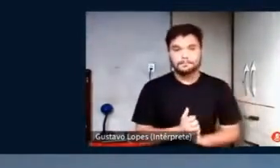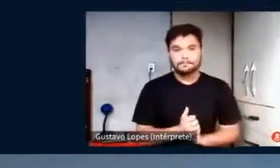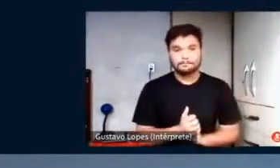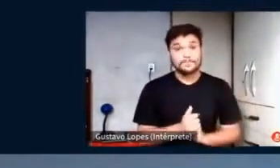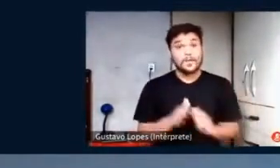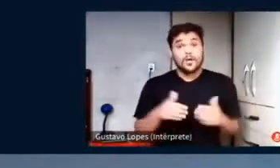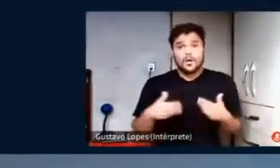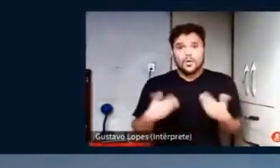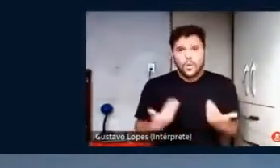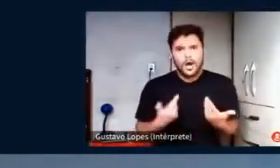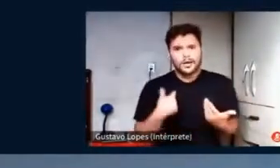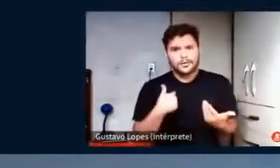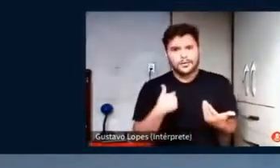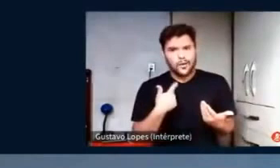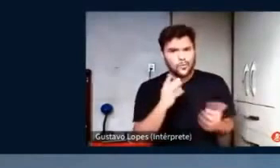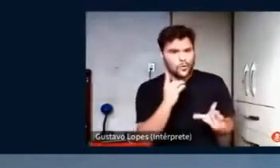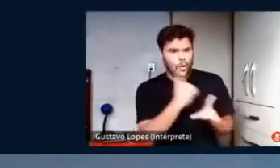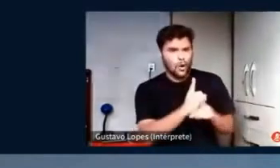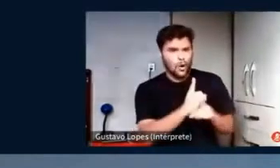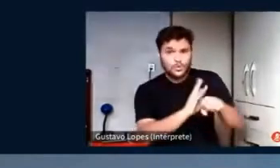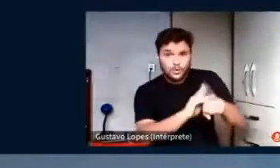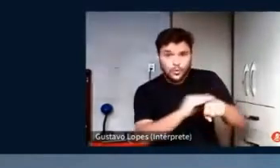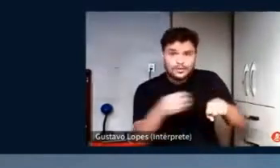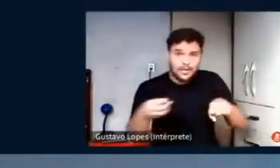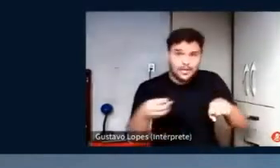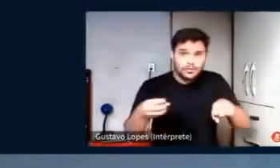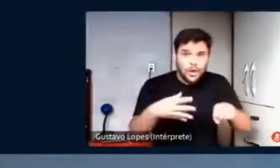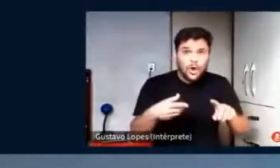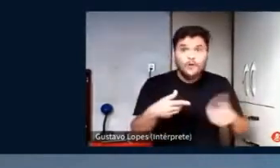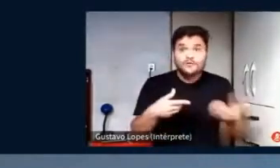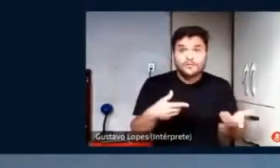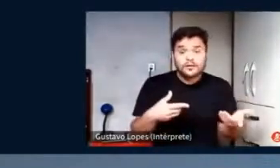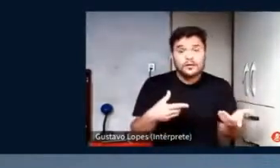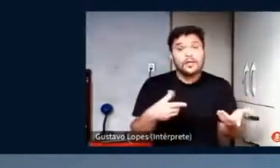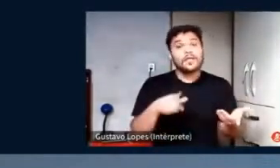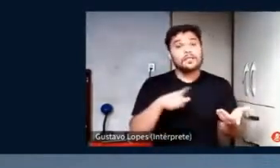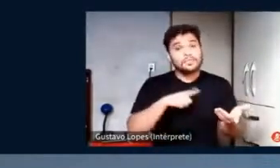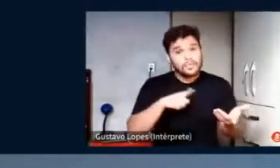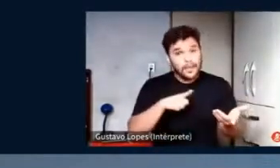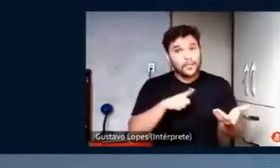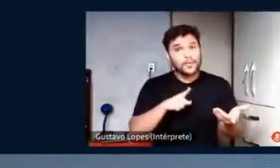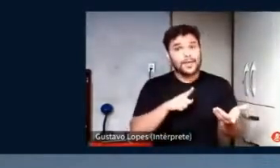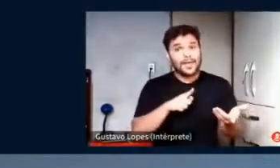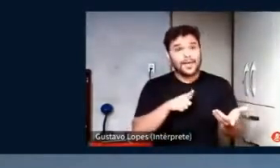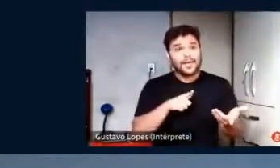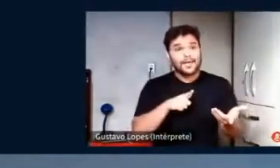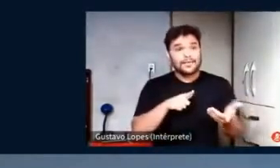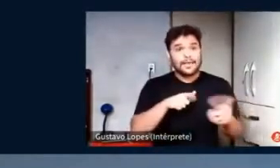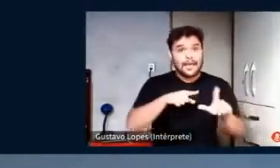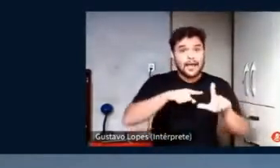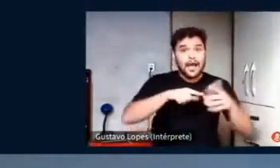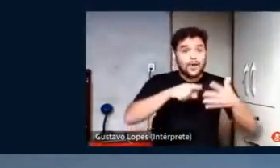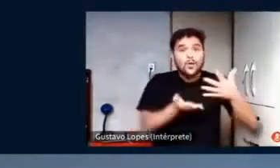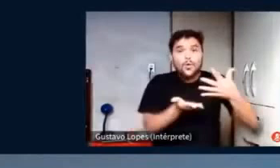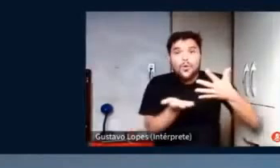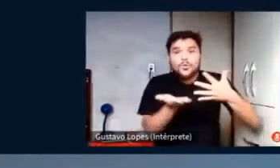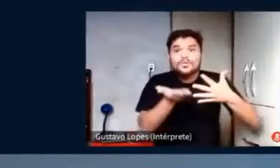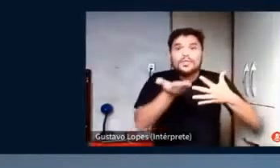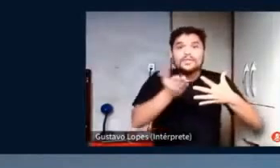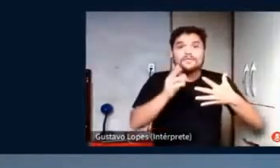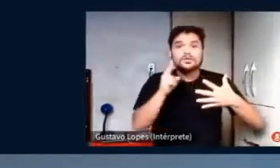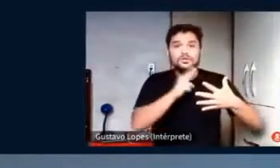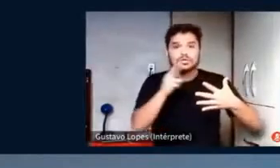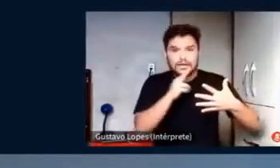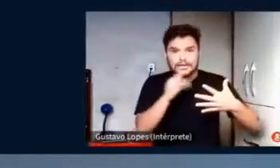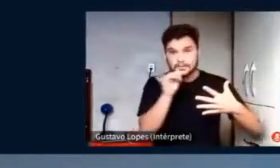uma doença nova, uma situação inusitada, eu tenho um espectro da emergência. Esse espectro ele vai desde um